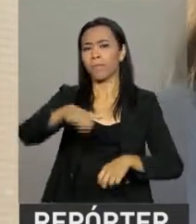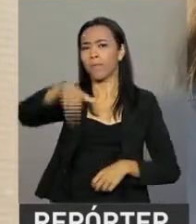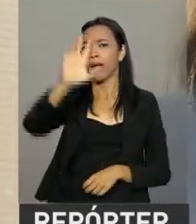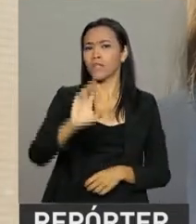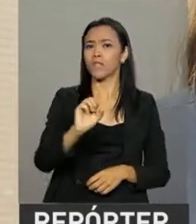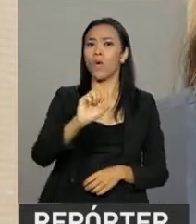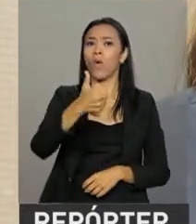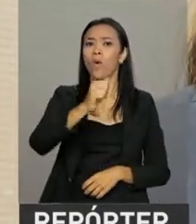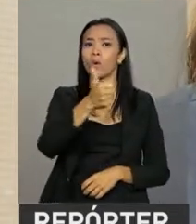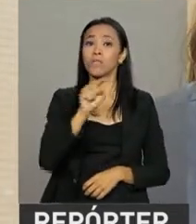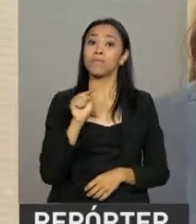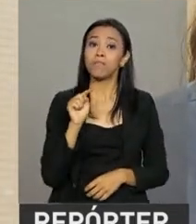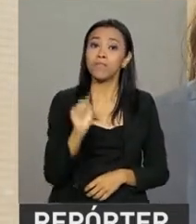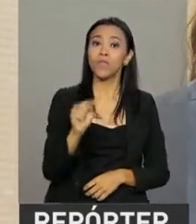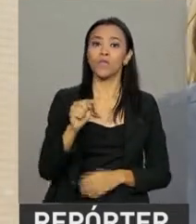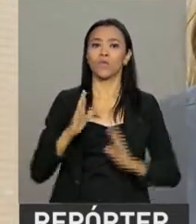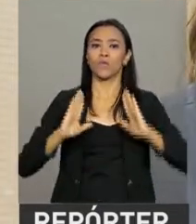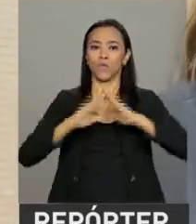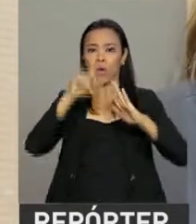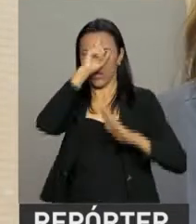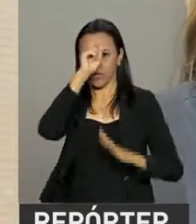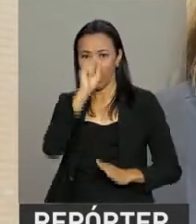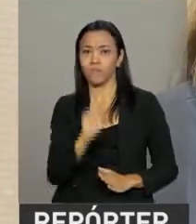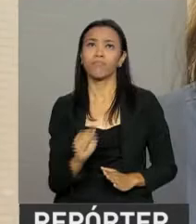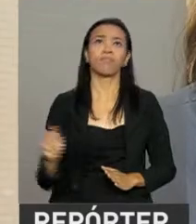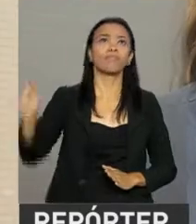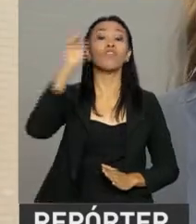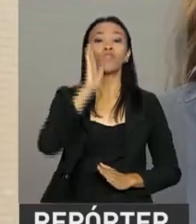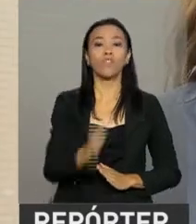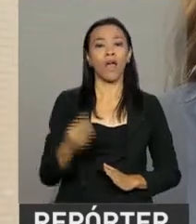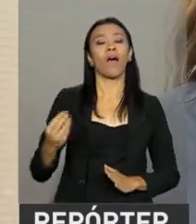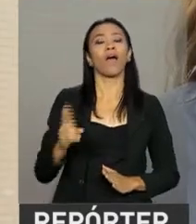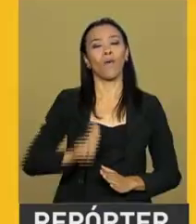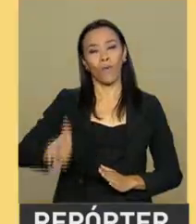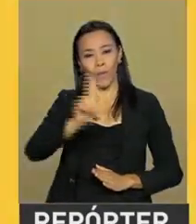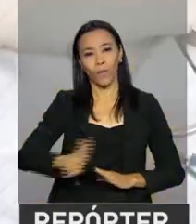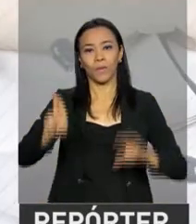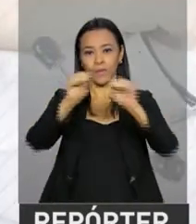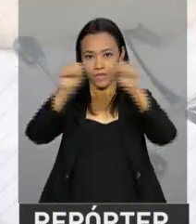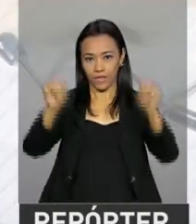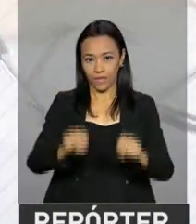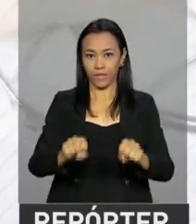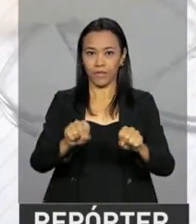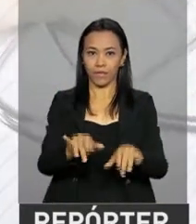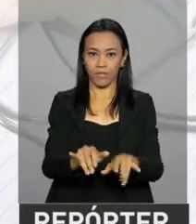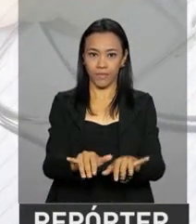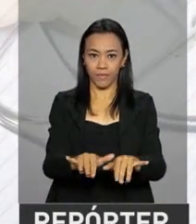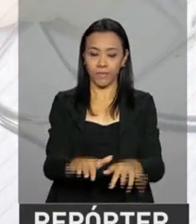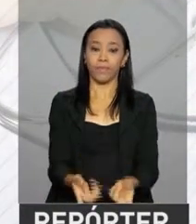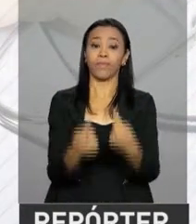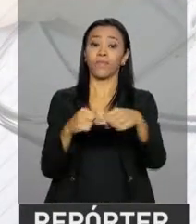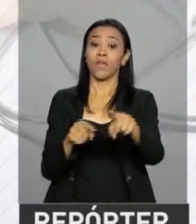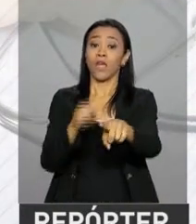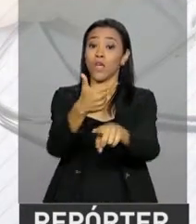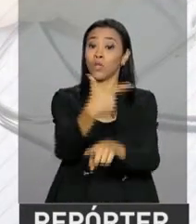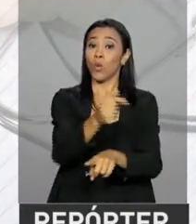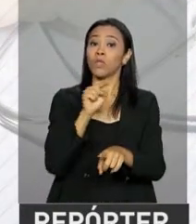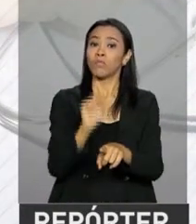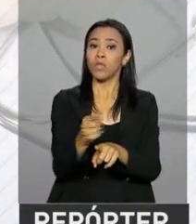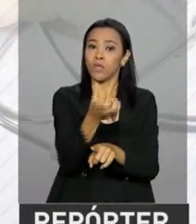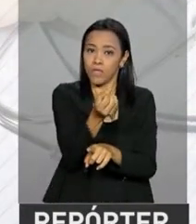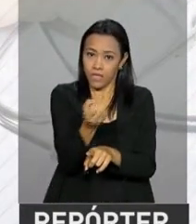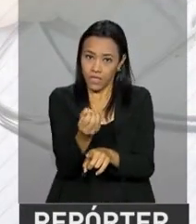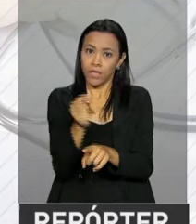11 mil unidades básicas de saúde informatizadas ao todo 2 mil e sessenta municípios já